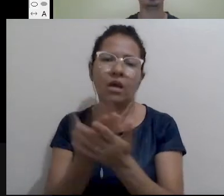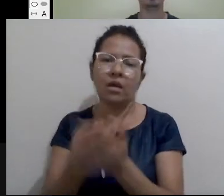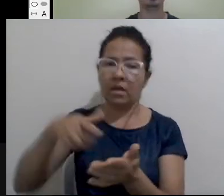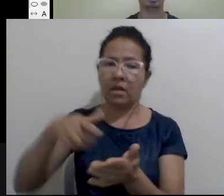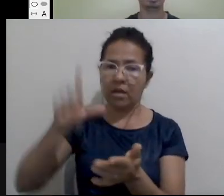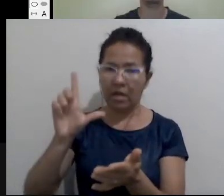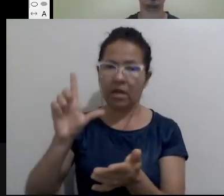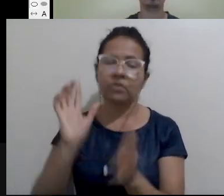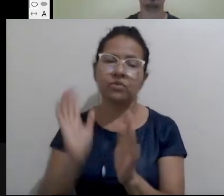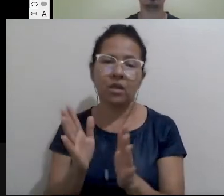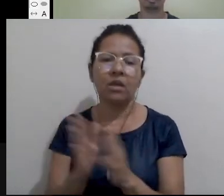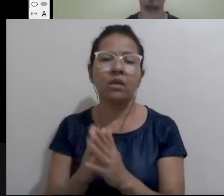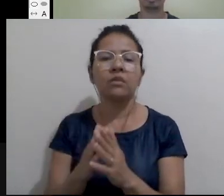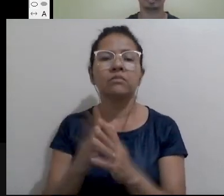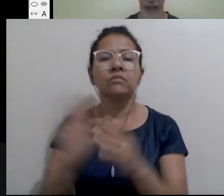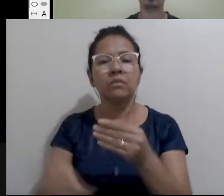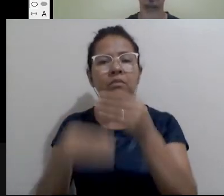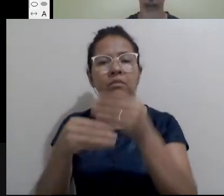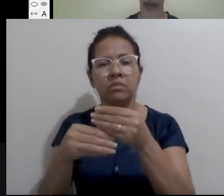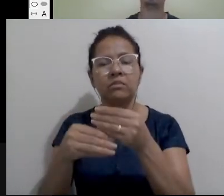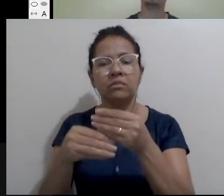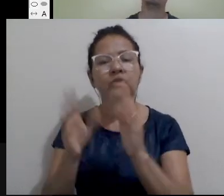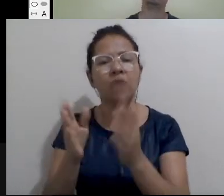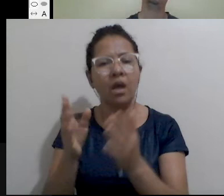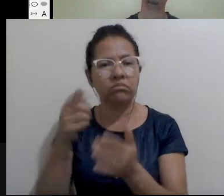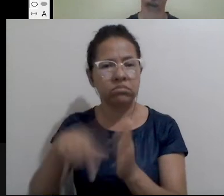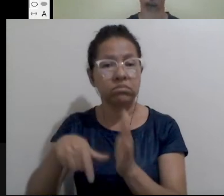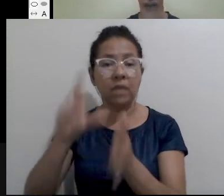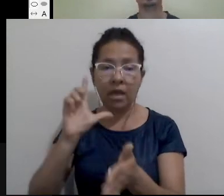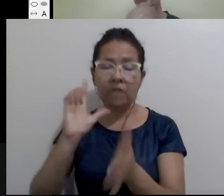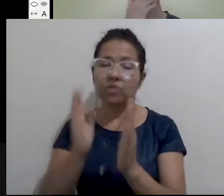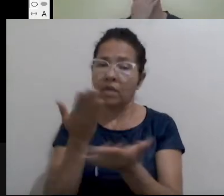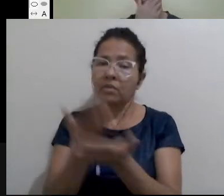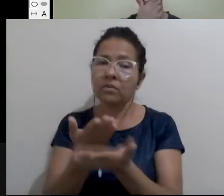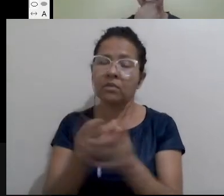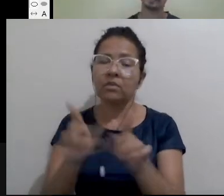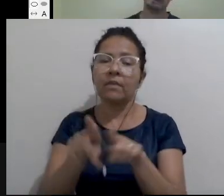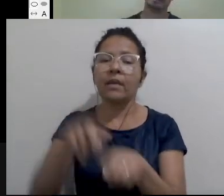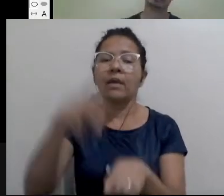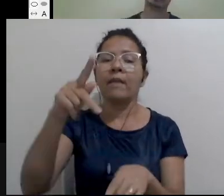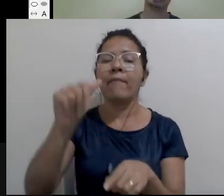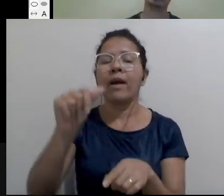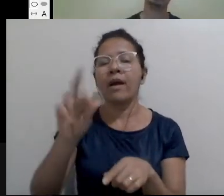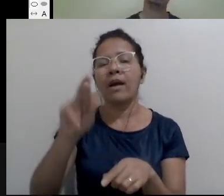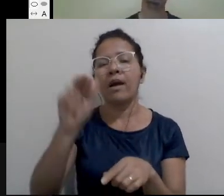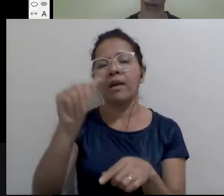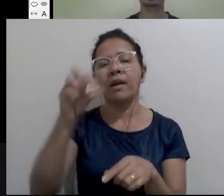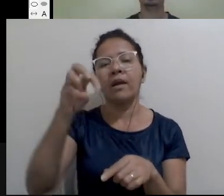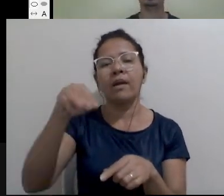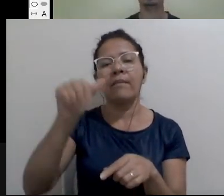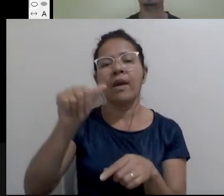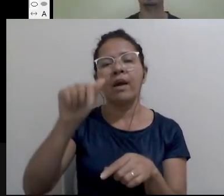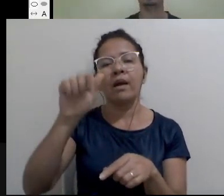gente percebe? Ele é um composto paramagnético, e nós vimos anteriormente que os paramagnéticos, eles